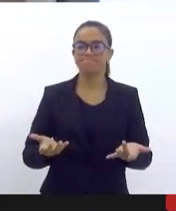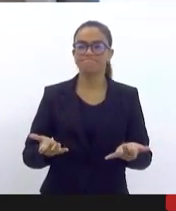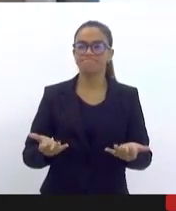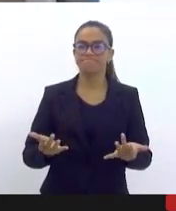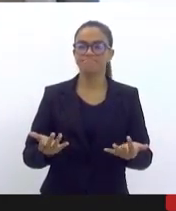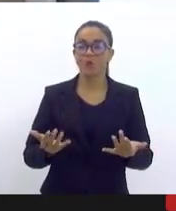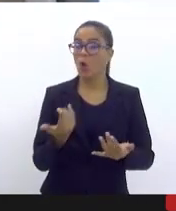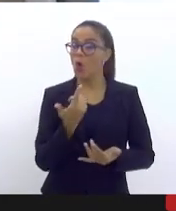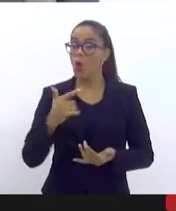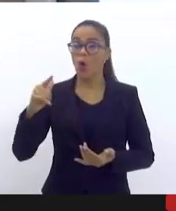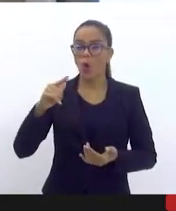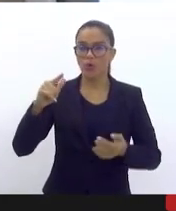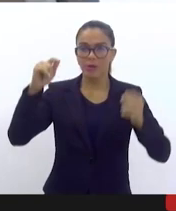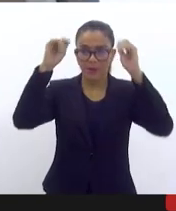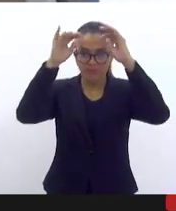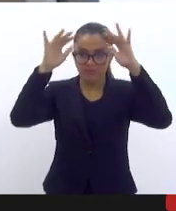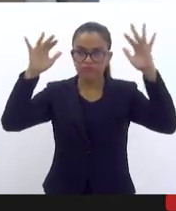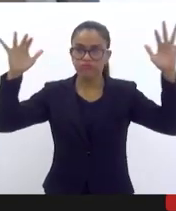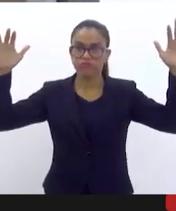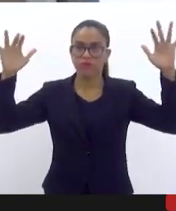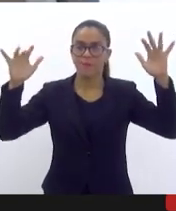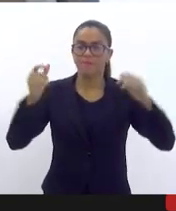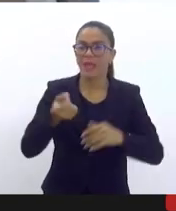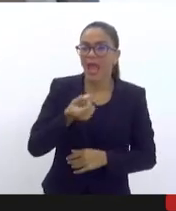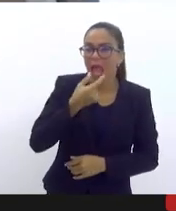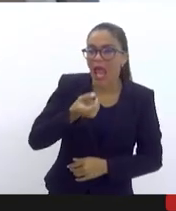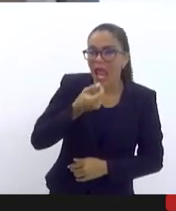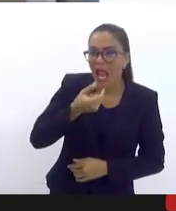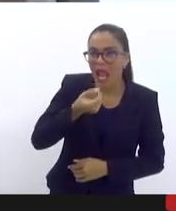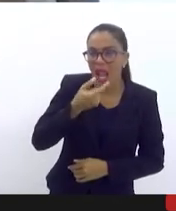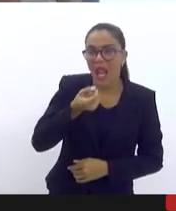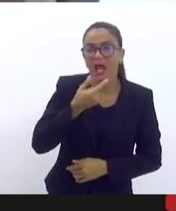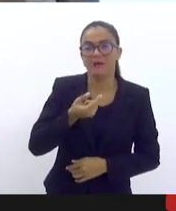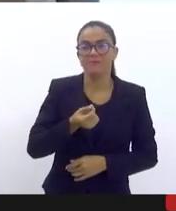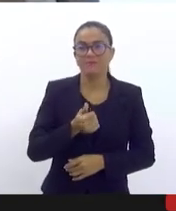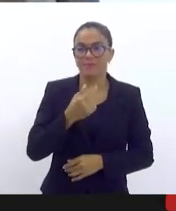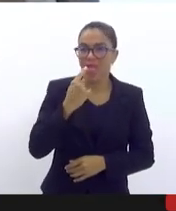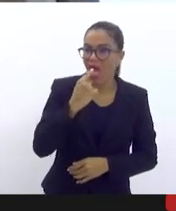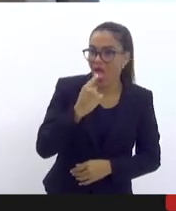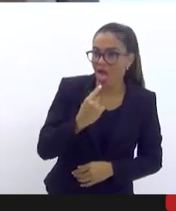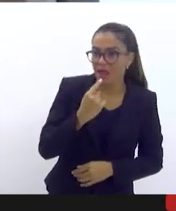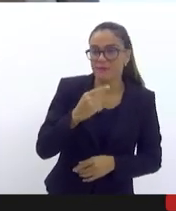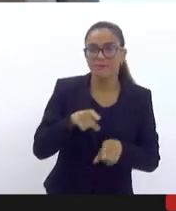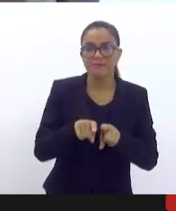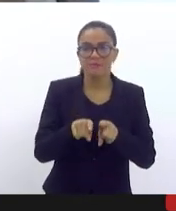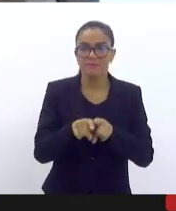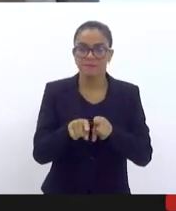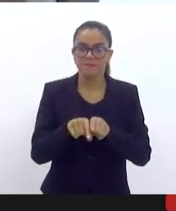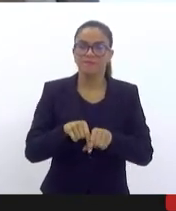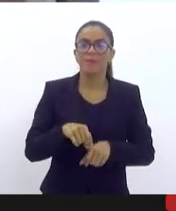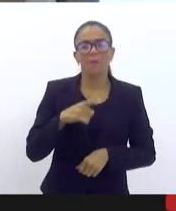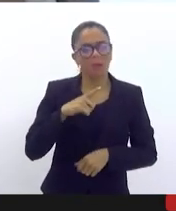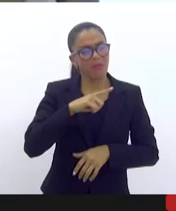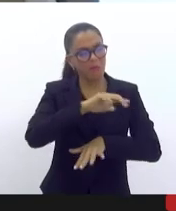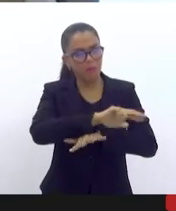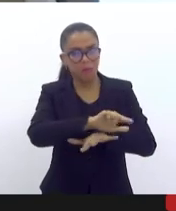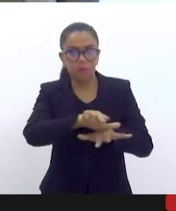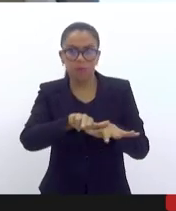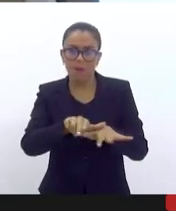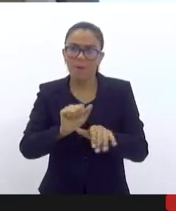outros alucinógenos como ecstas e como LSD então tem uma gama deles eu posso deixar o final